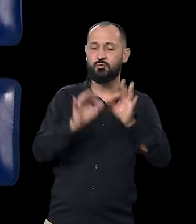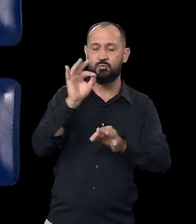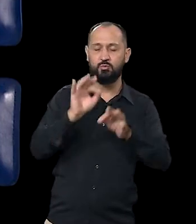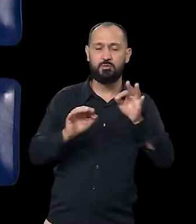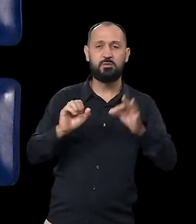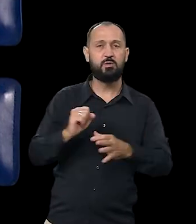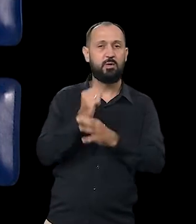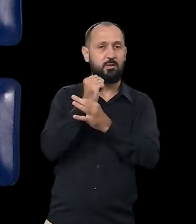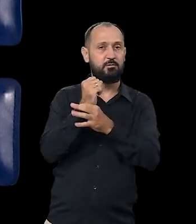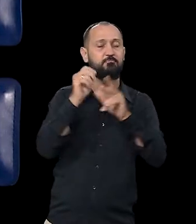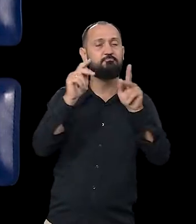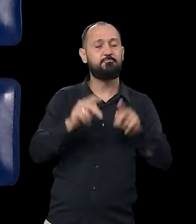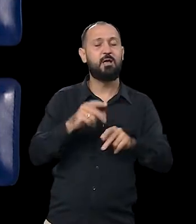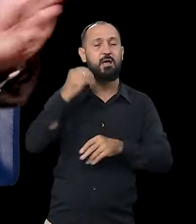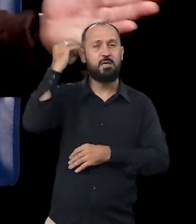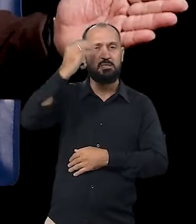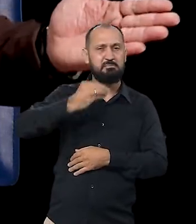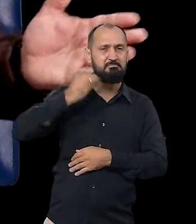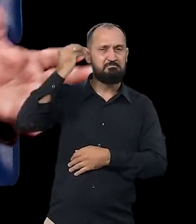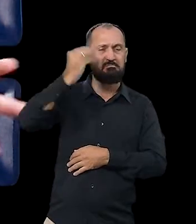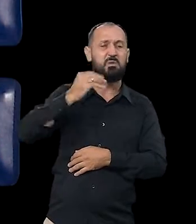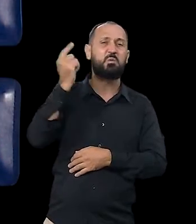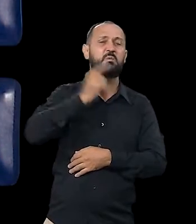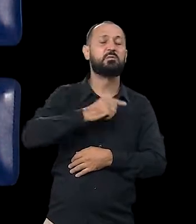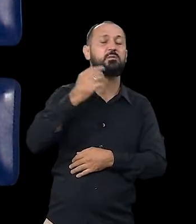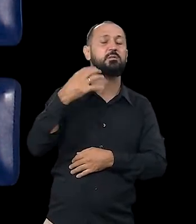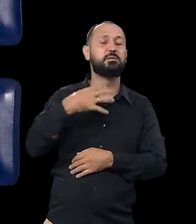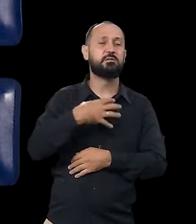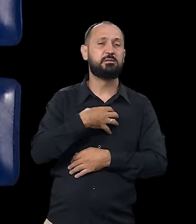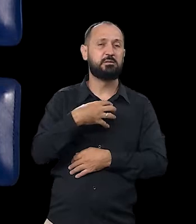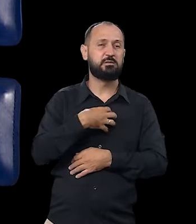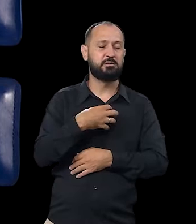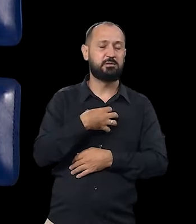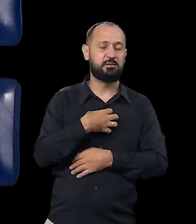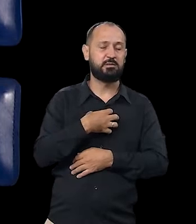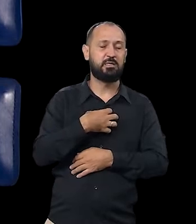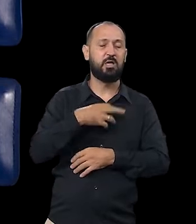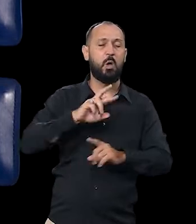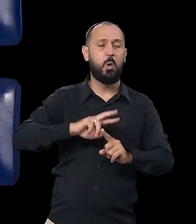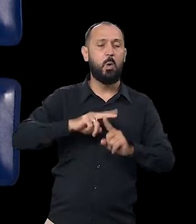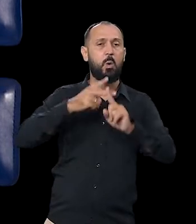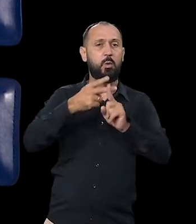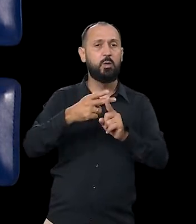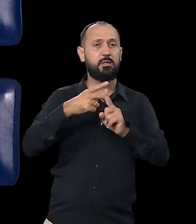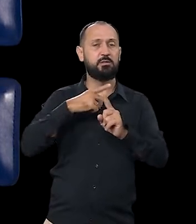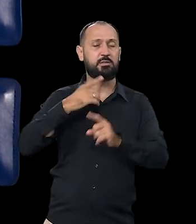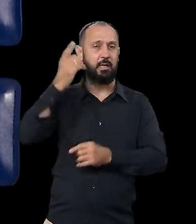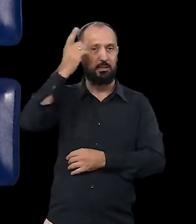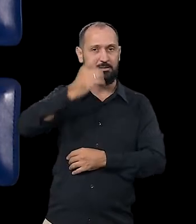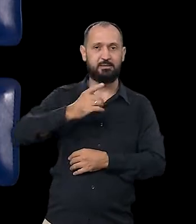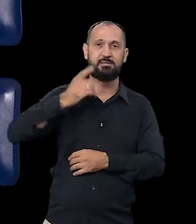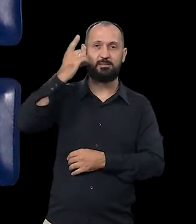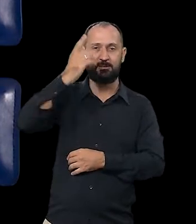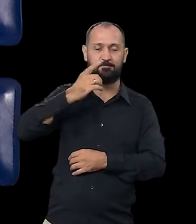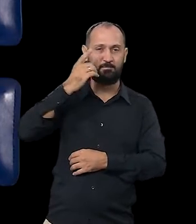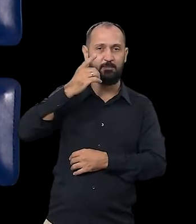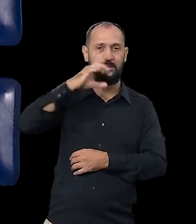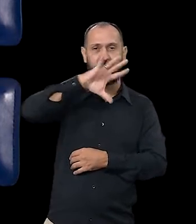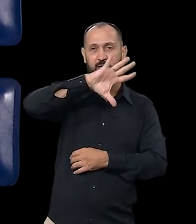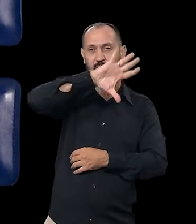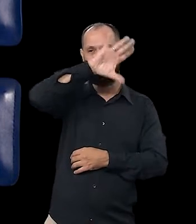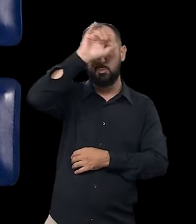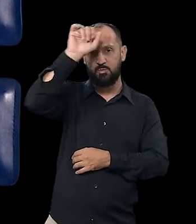e a experiência extraordinária que eu pude vivenciar de, por 2 mandatos, estar na Assembleia Legislativa do Mato Grosso do